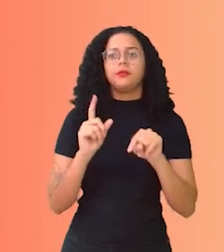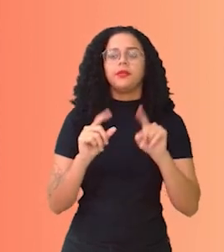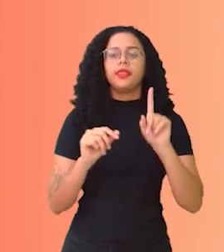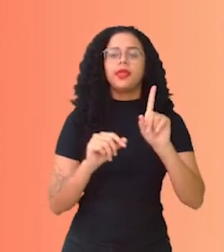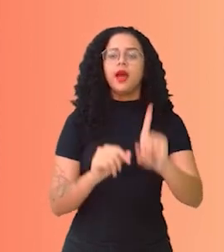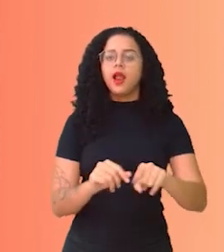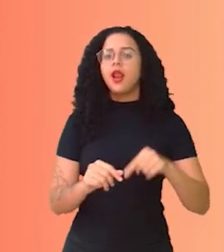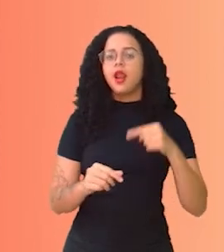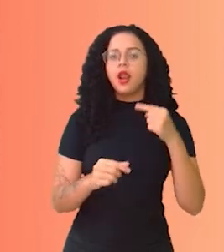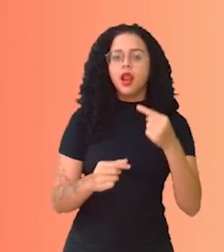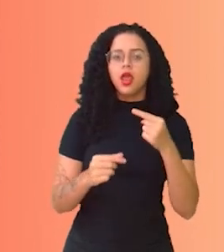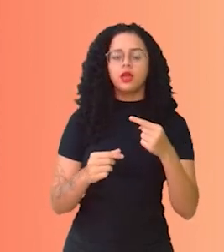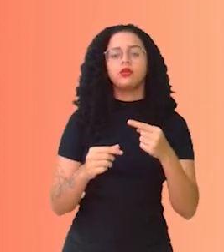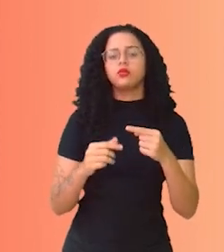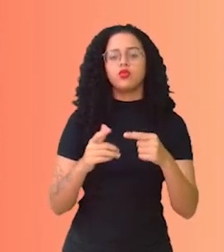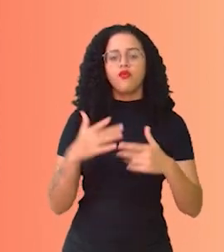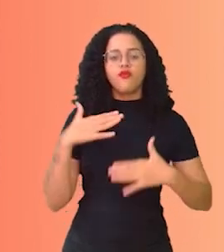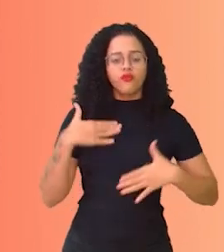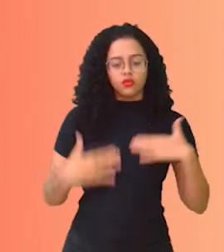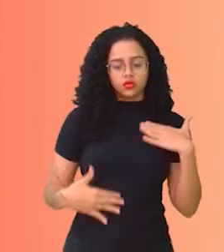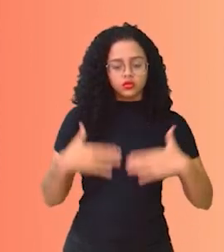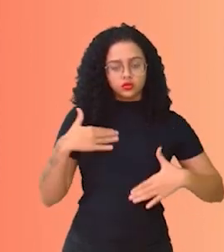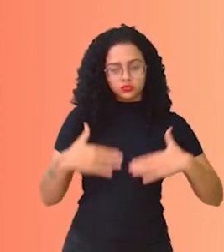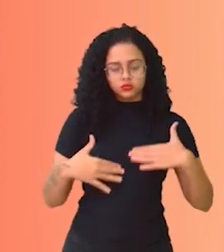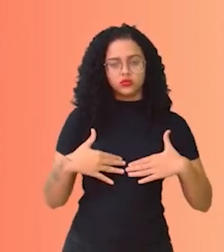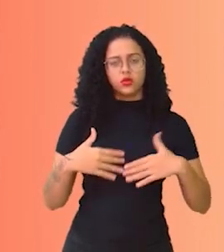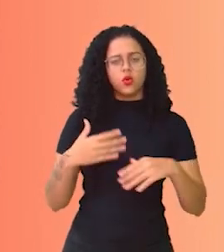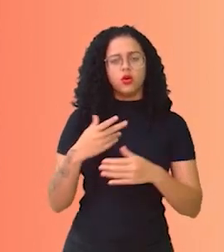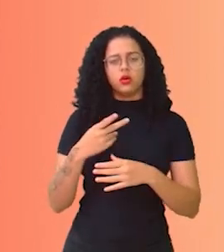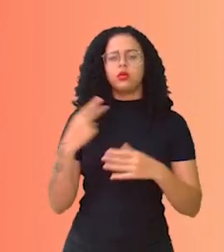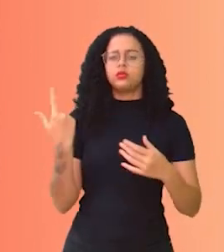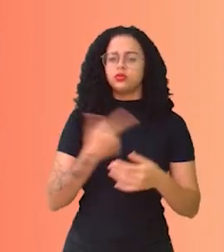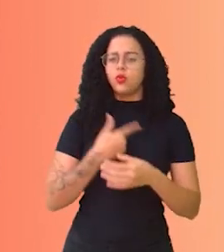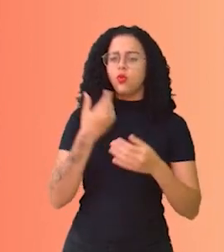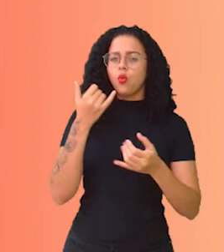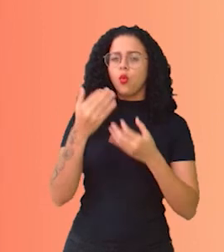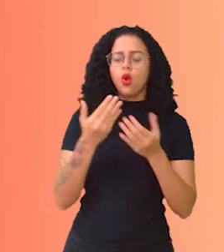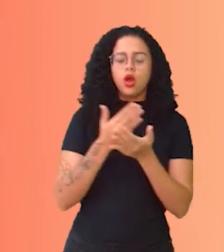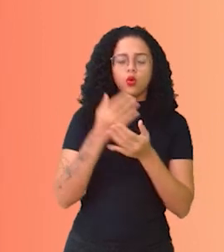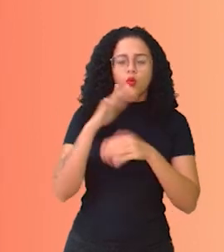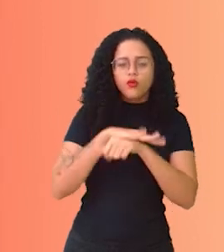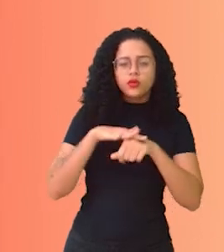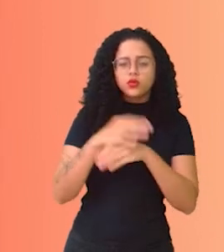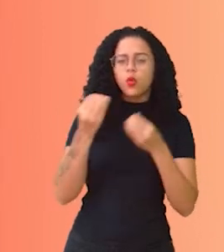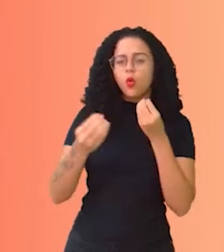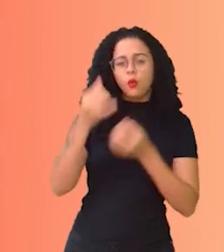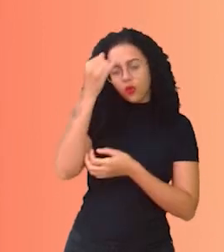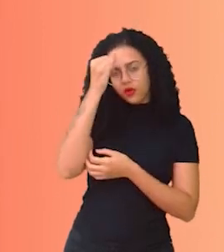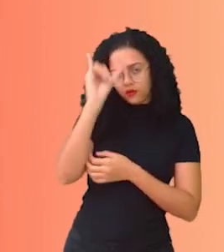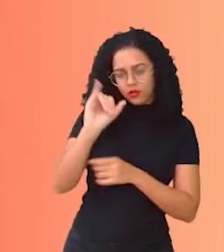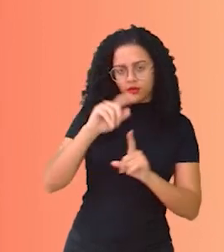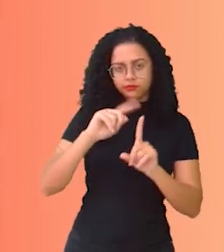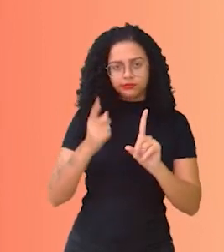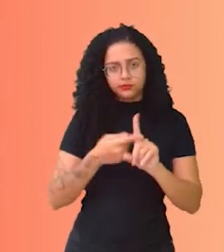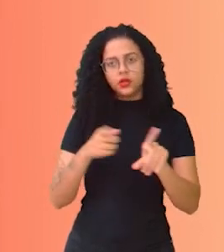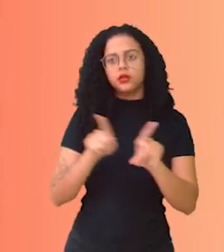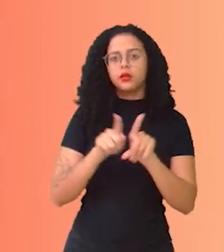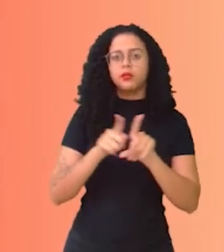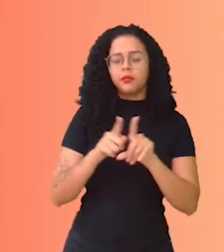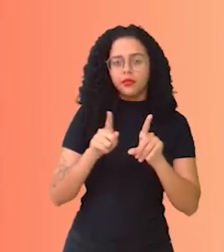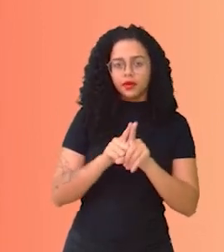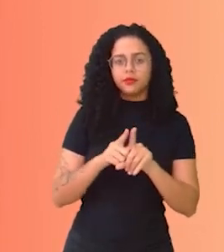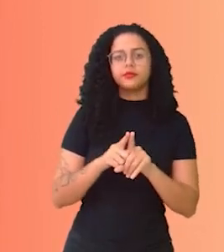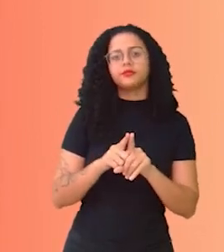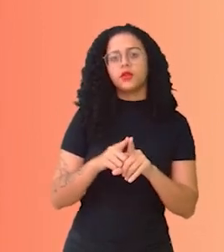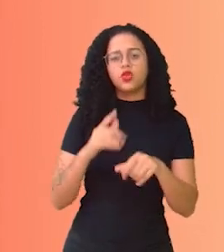da questão física, né? A gente conversou sobre os métodos contraceptivos, sobre as infecções, né, sexualmente